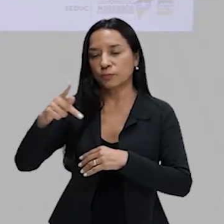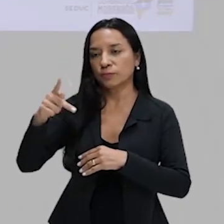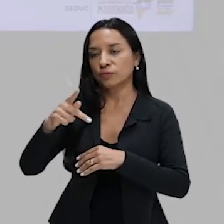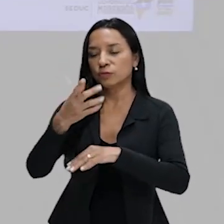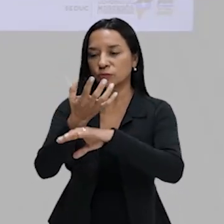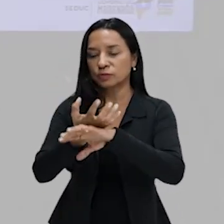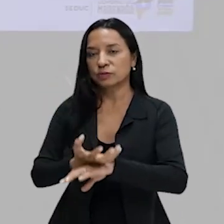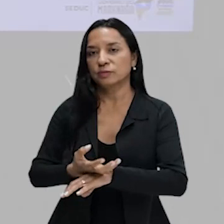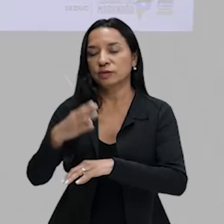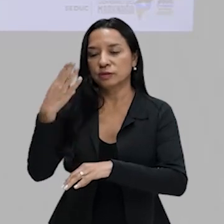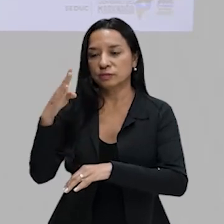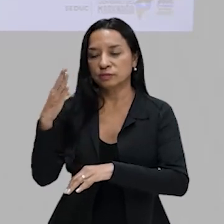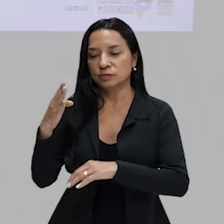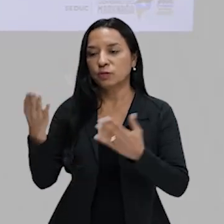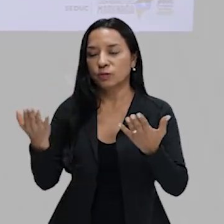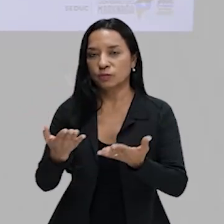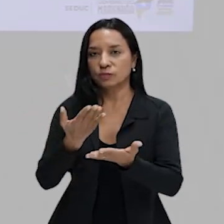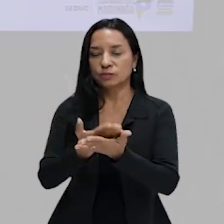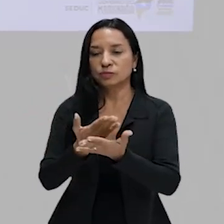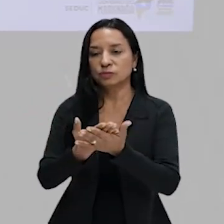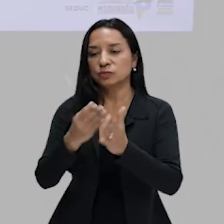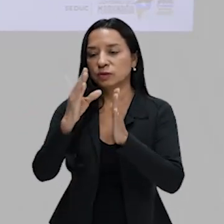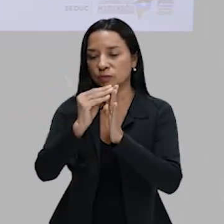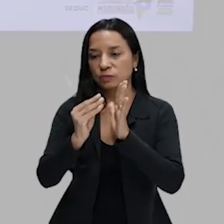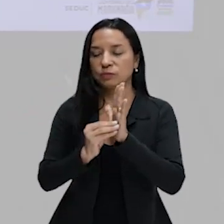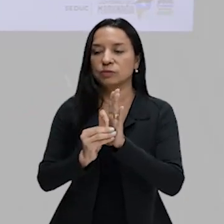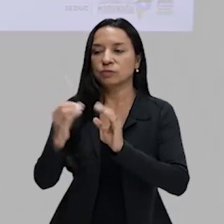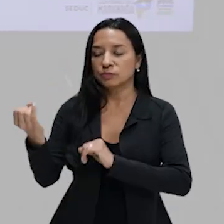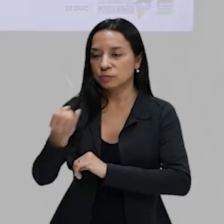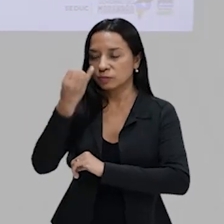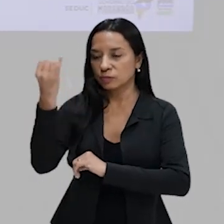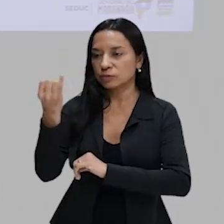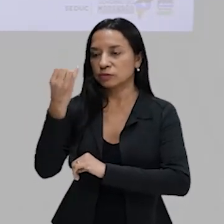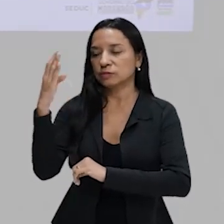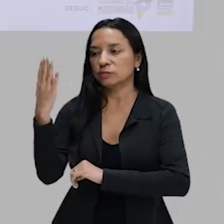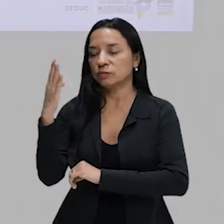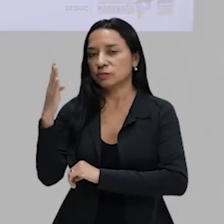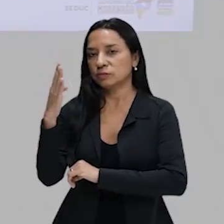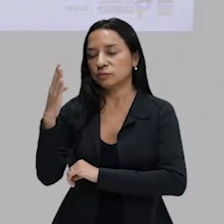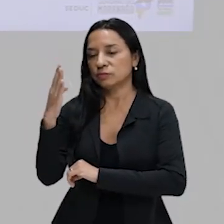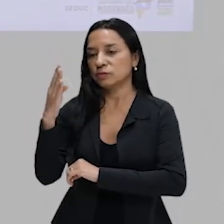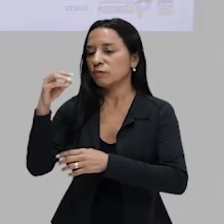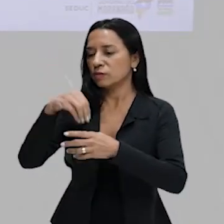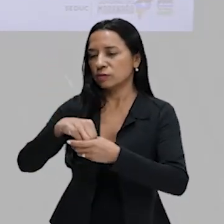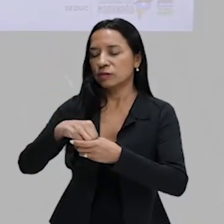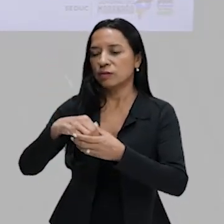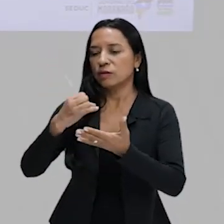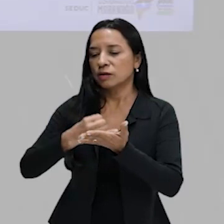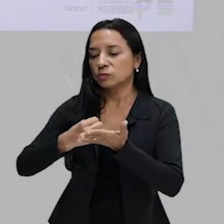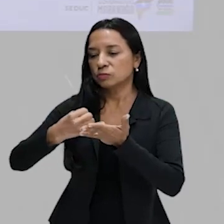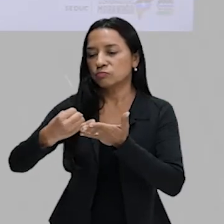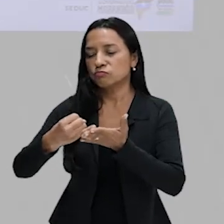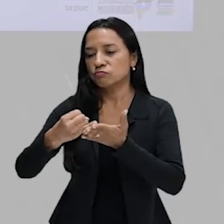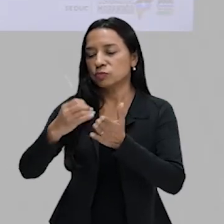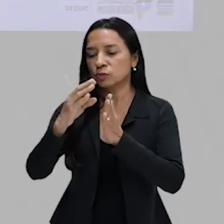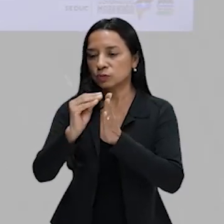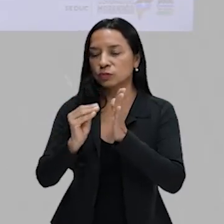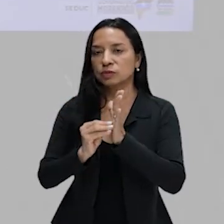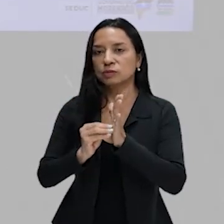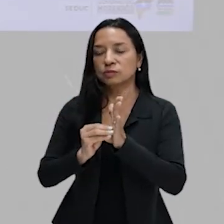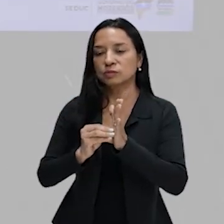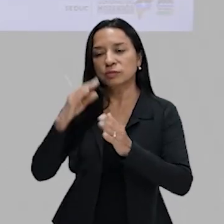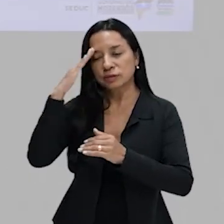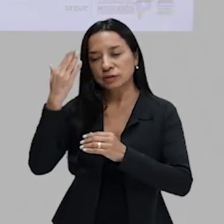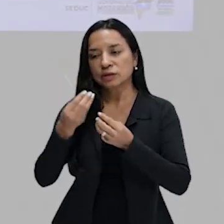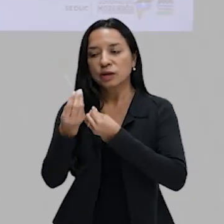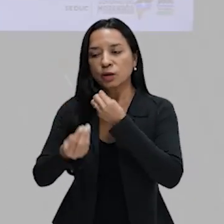estudar um conteúdo importante da Biologia, faz parte dessa parte inicial, para que você possa entender como que os conhecimentos